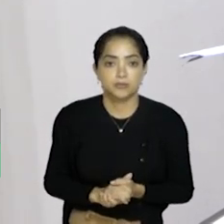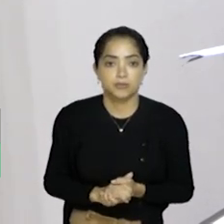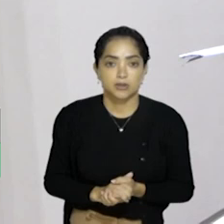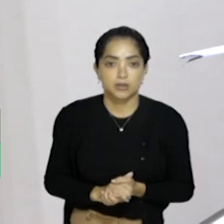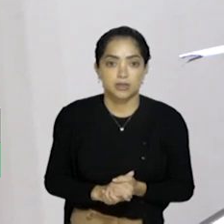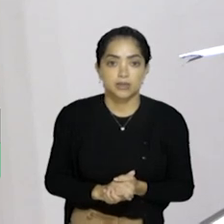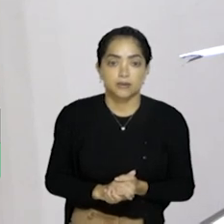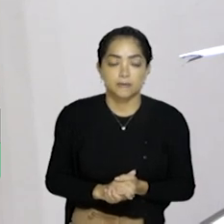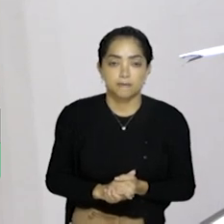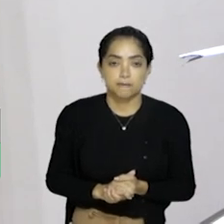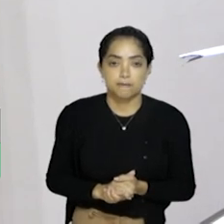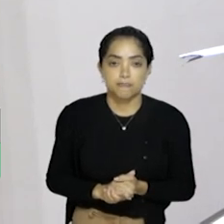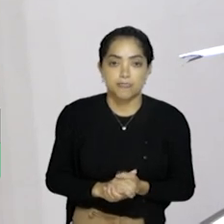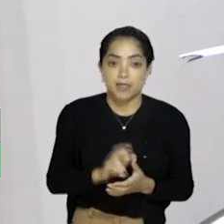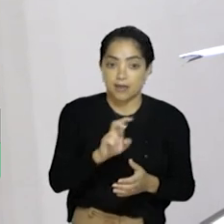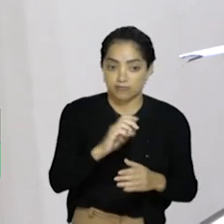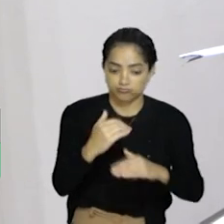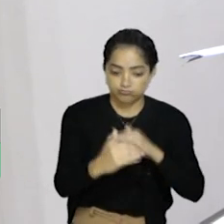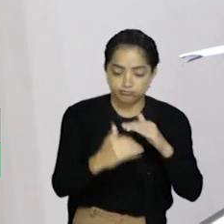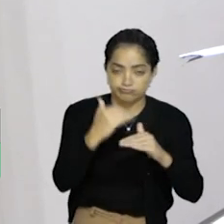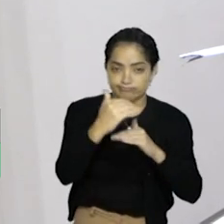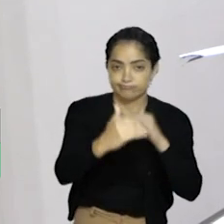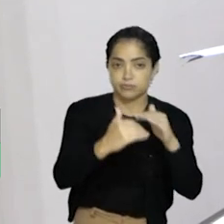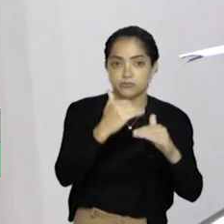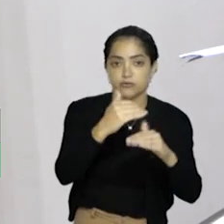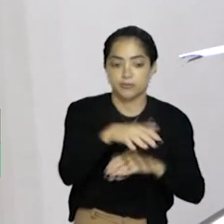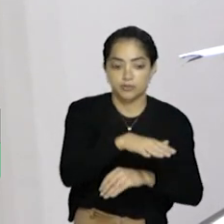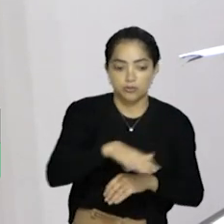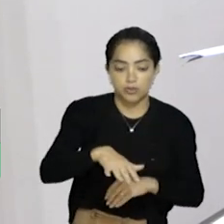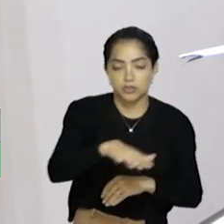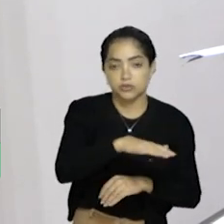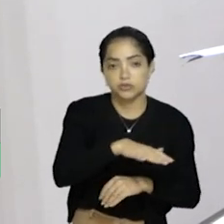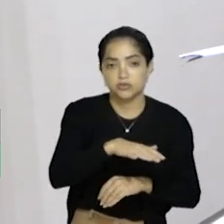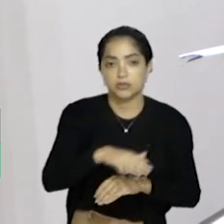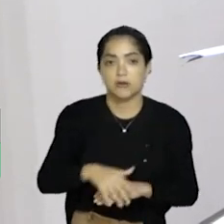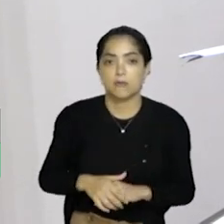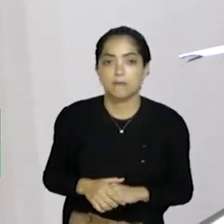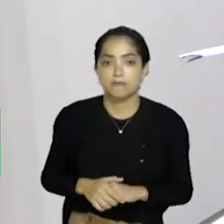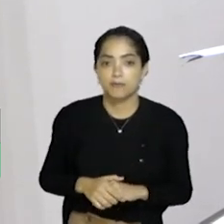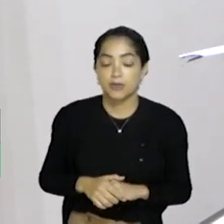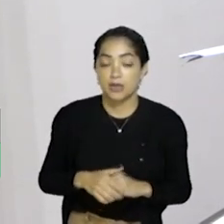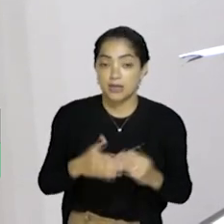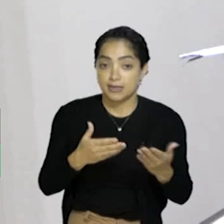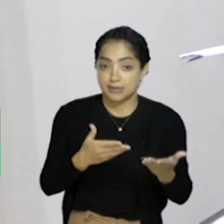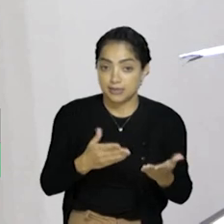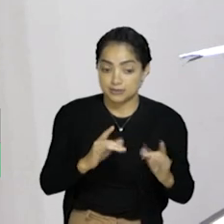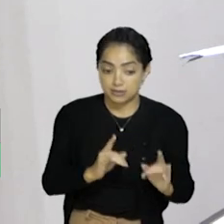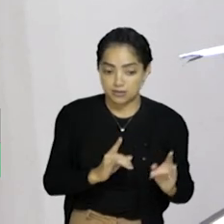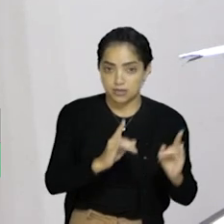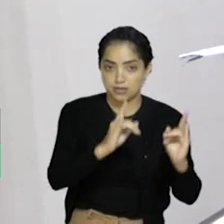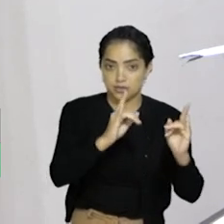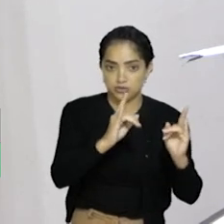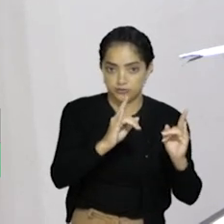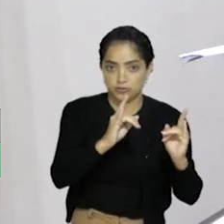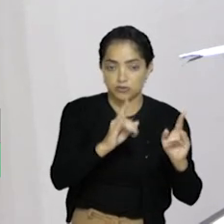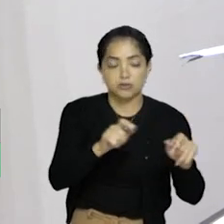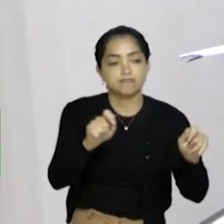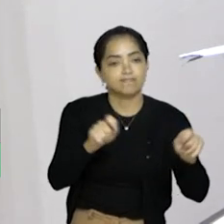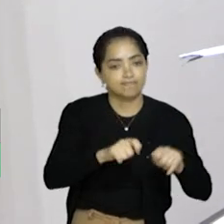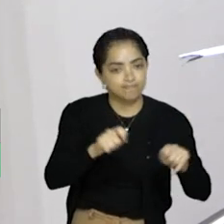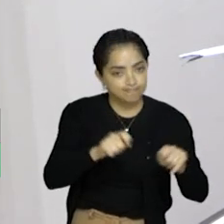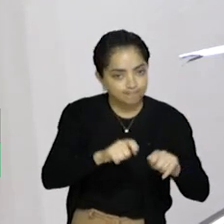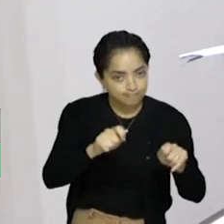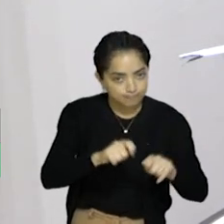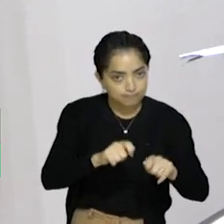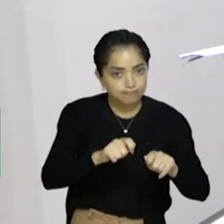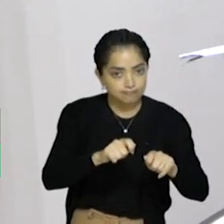tintas a gente desenvolvendo Regional uma vez que essa edificação possui plenas condições